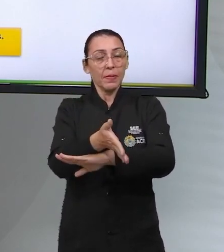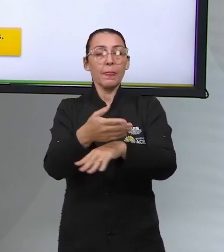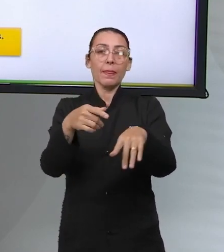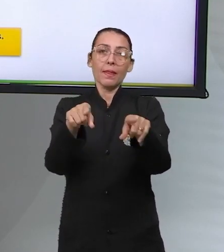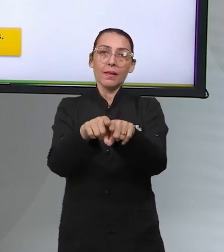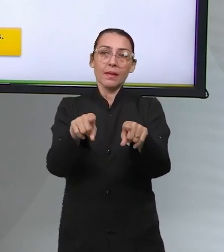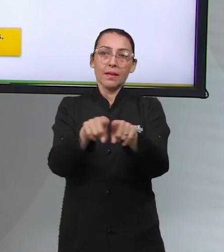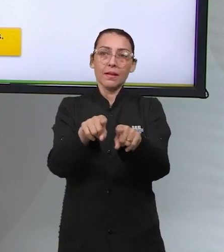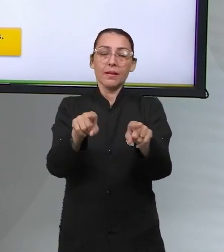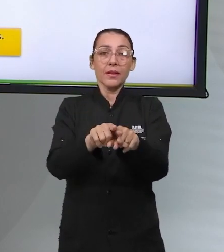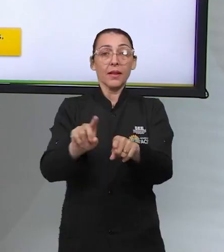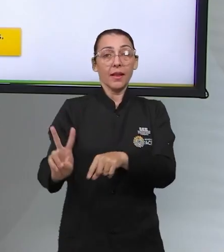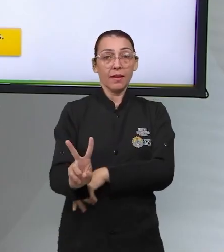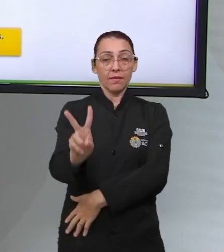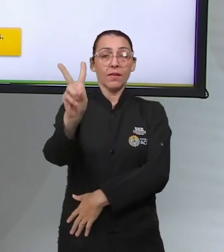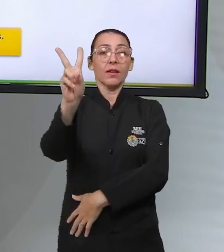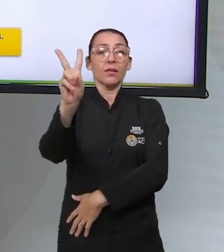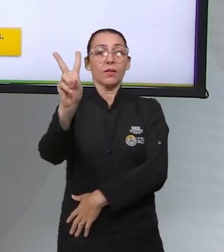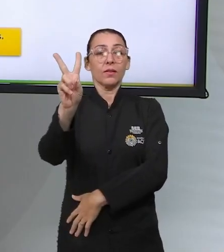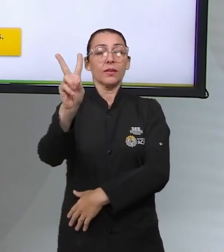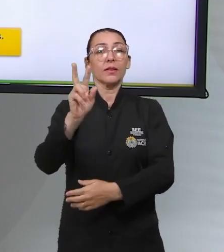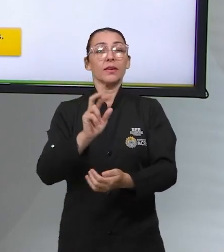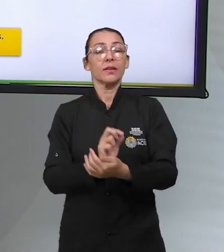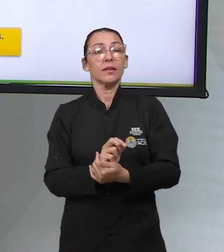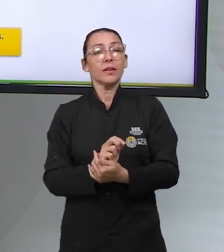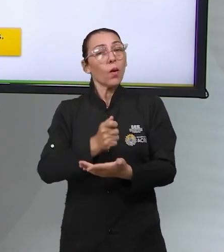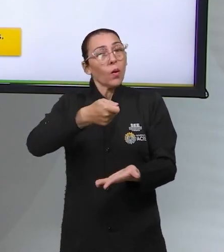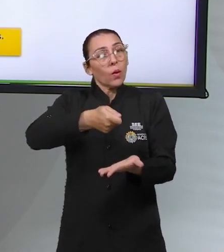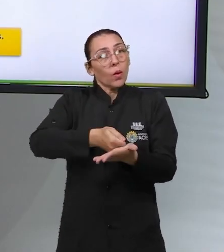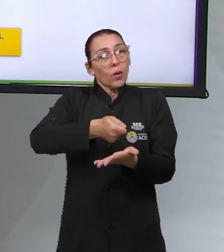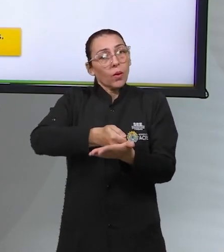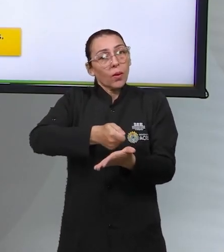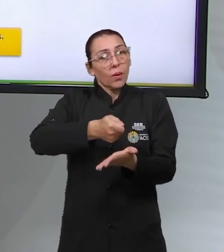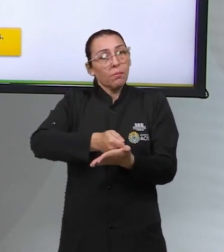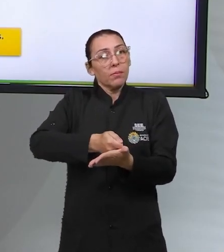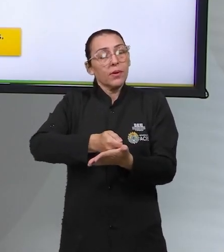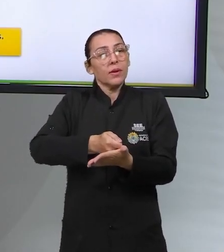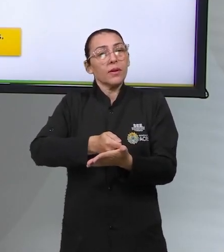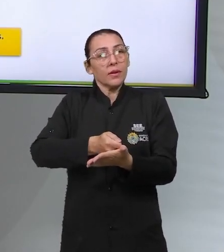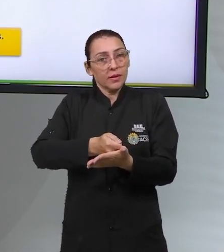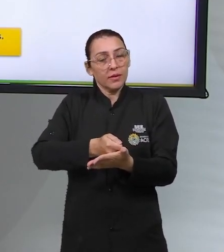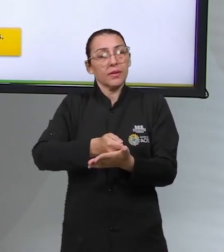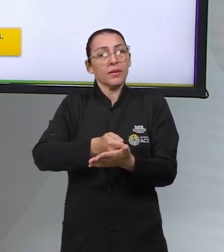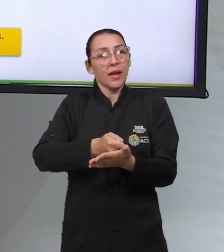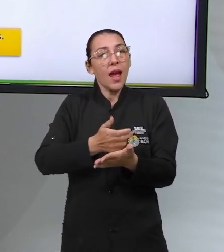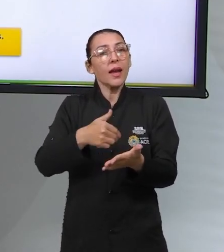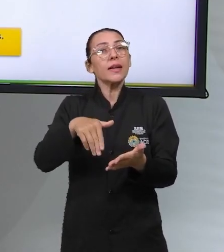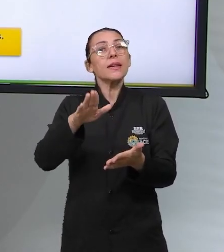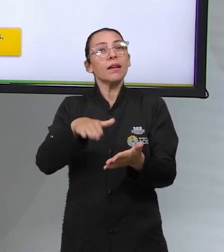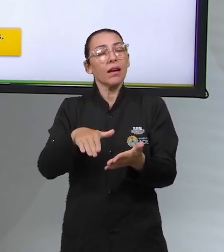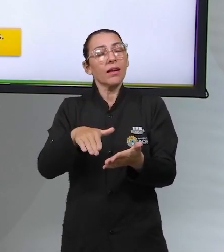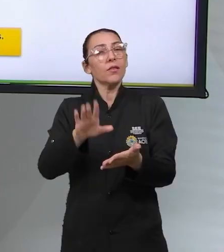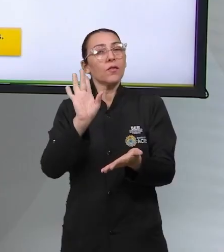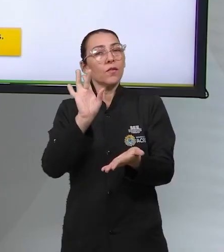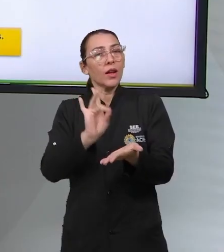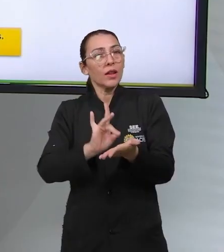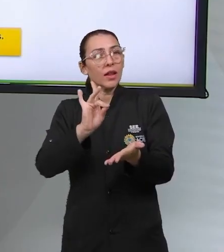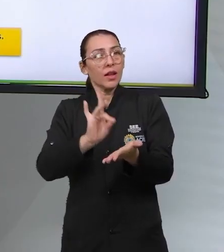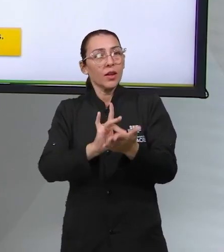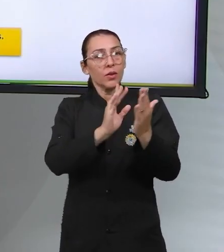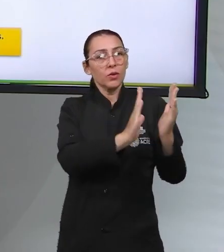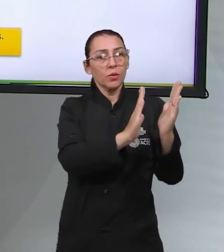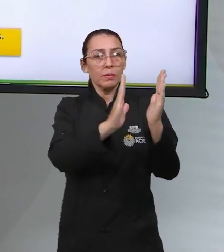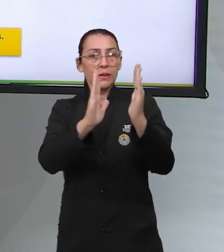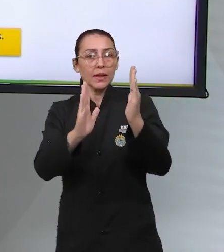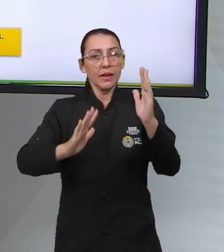vezes, esses valores, que no caso são cobrados, eles estão aquém da realidade de uma